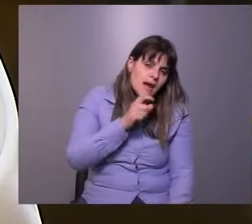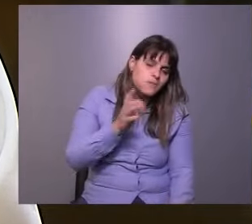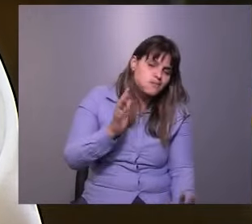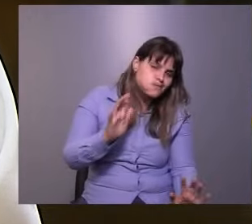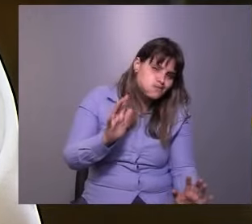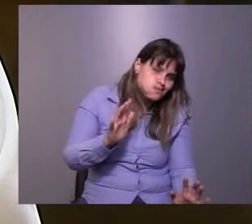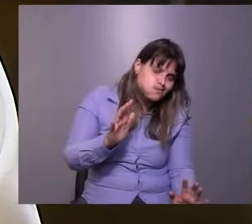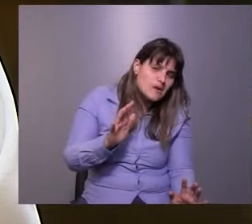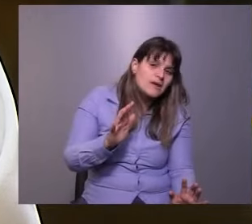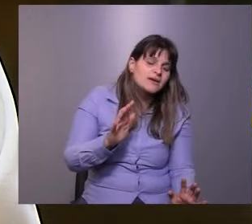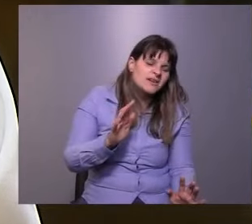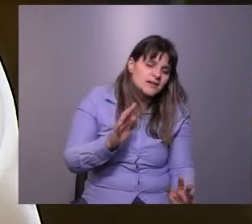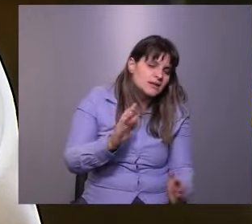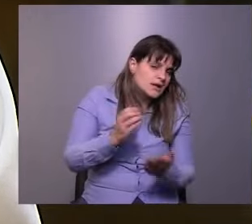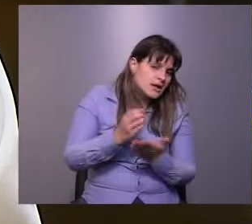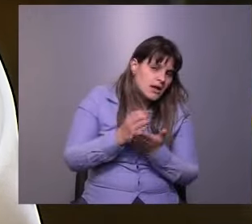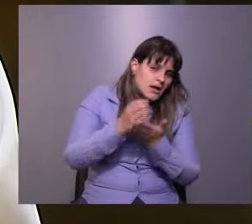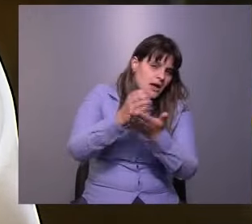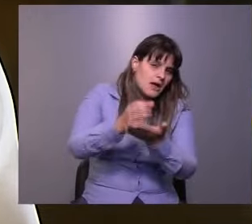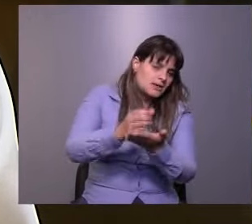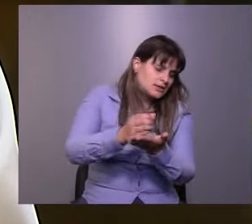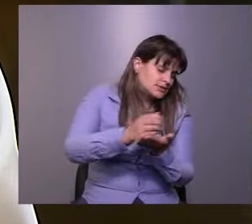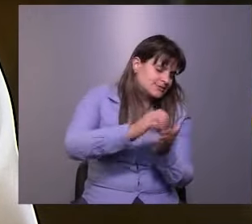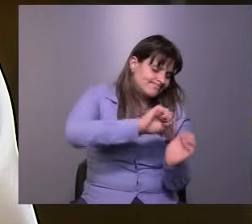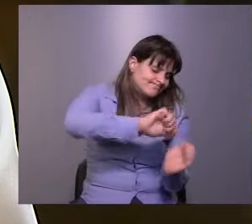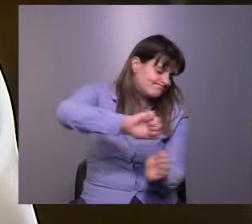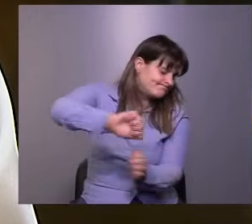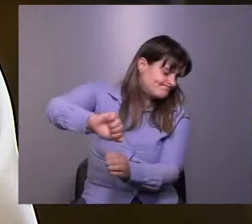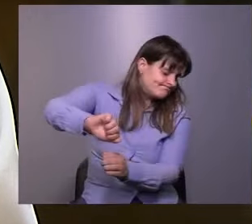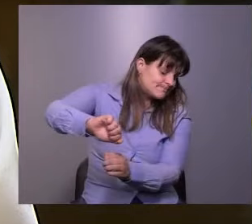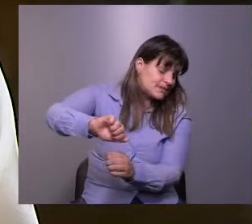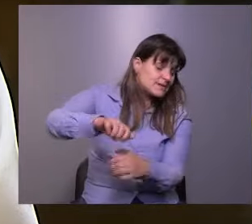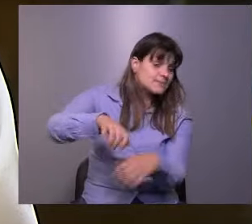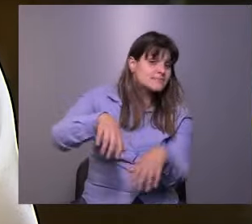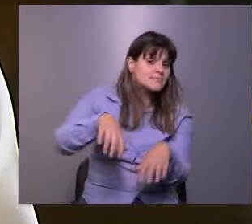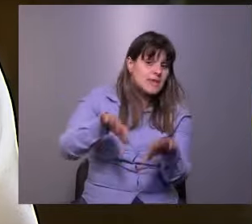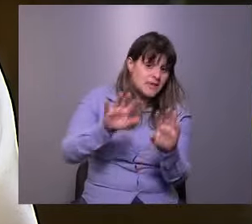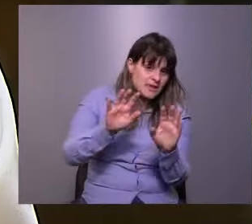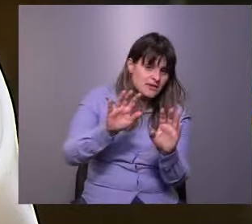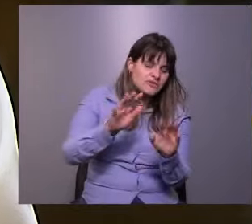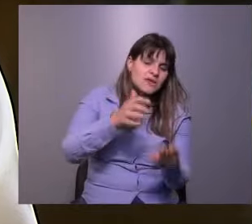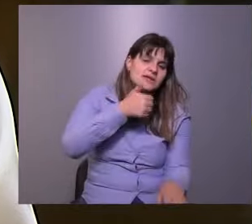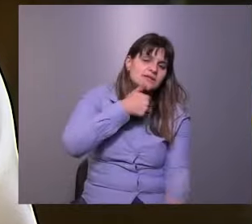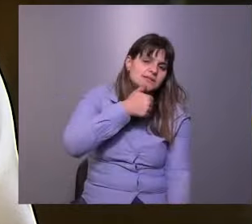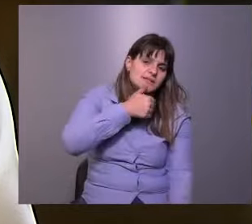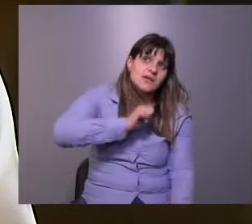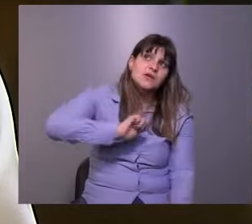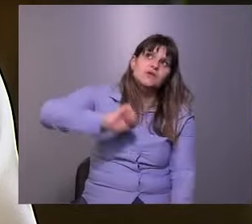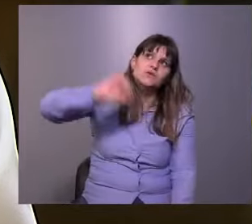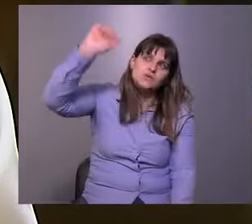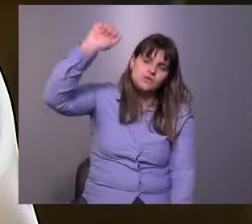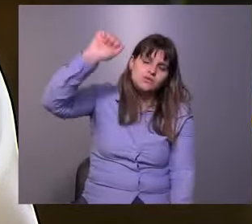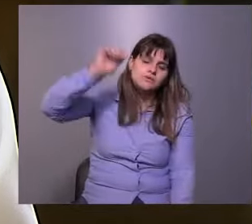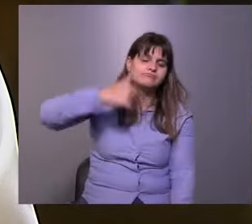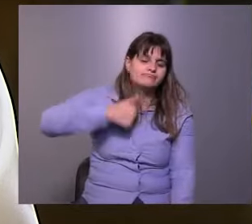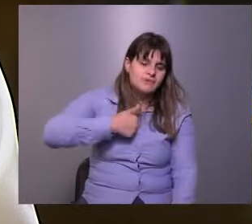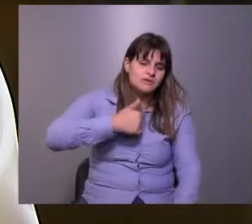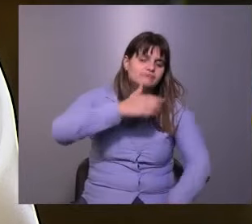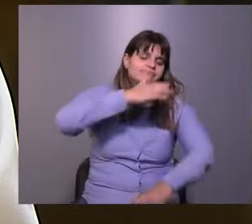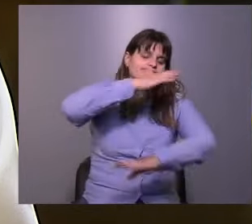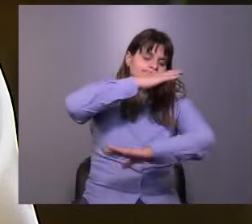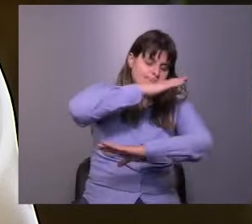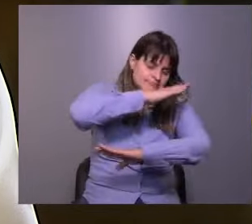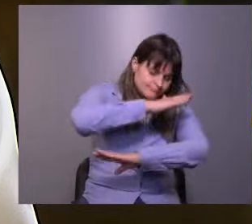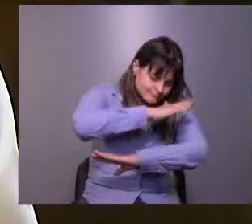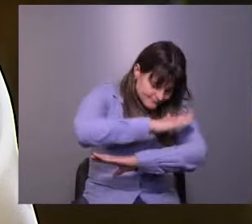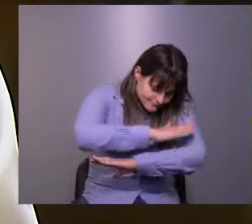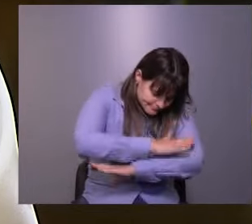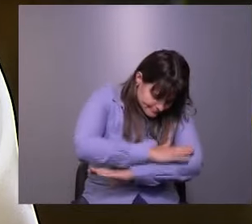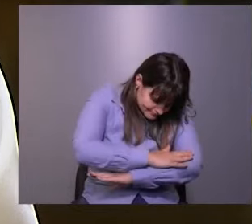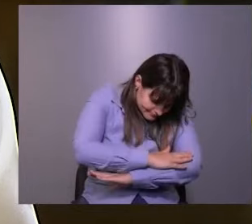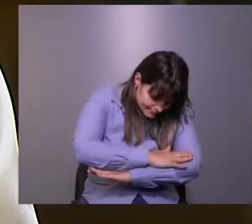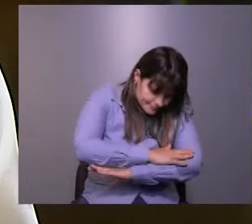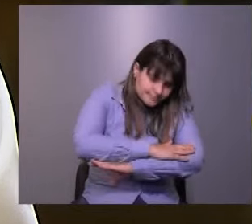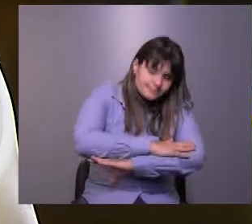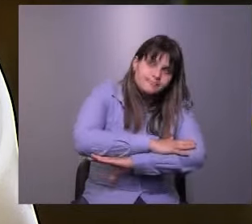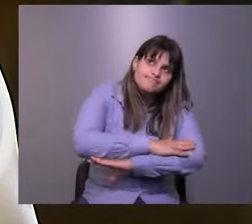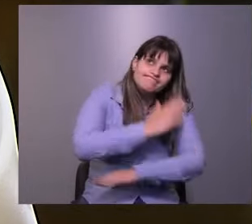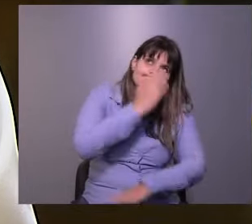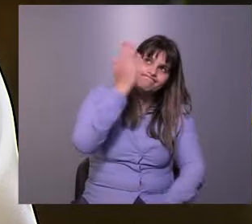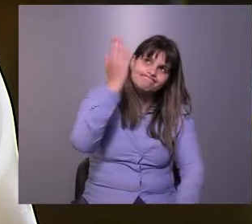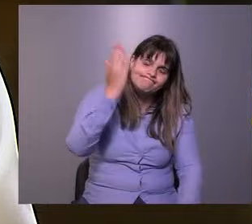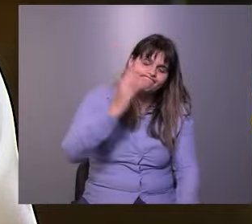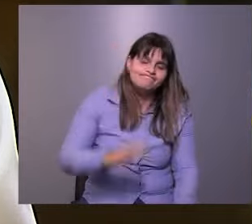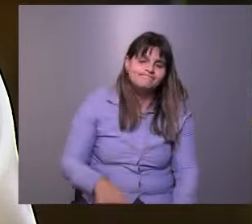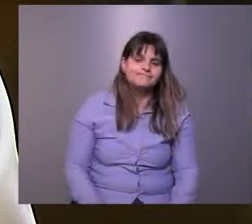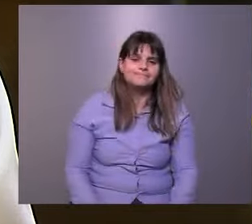e vigiai comigo. E adiantando-se um pouco mais, caiu com a face por terra, orando